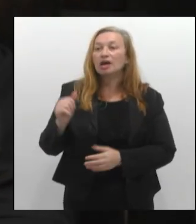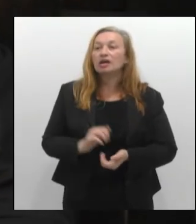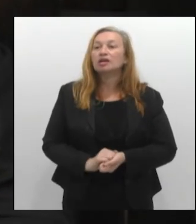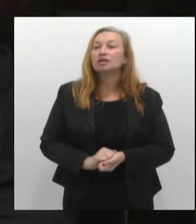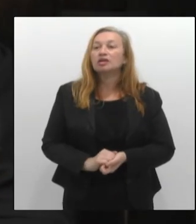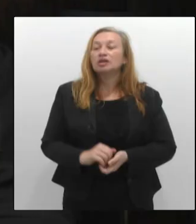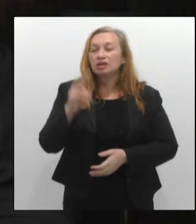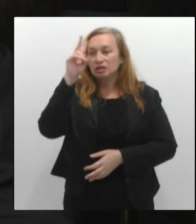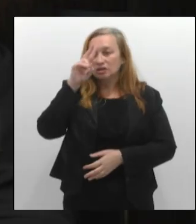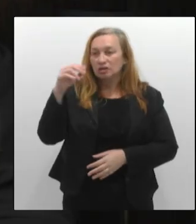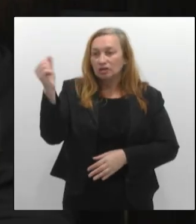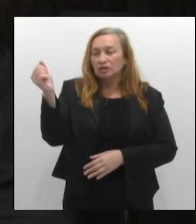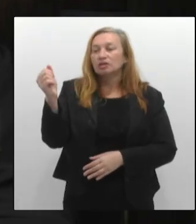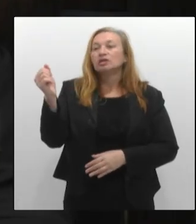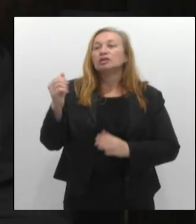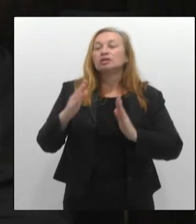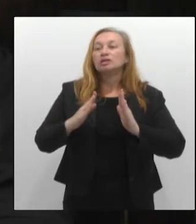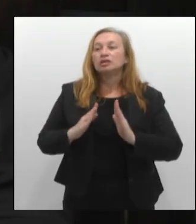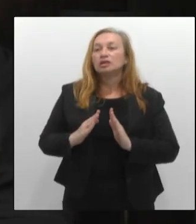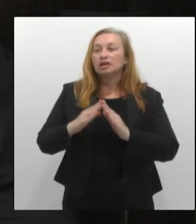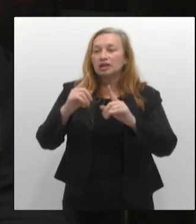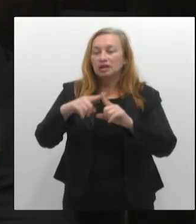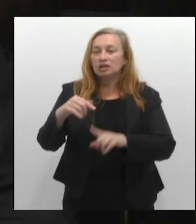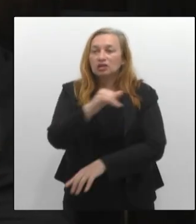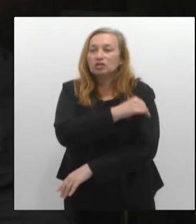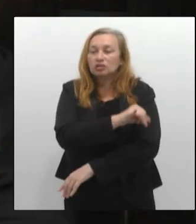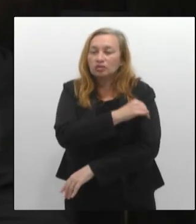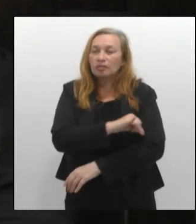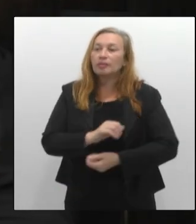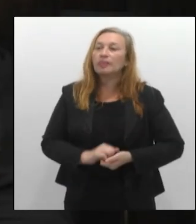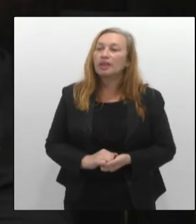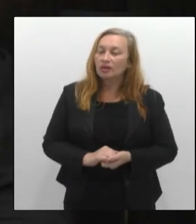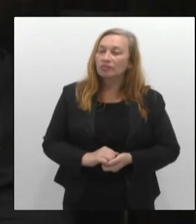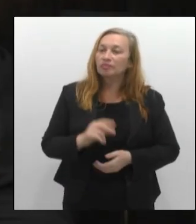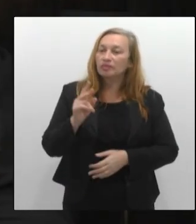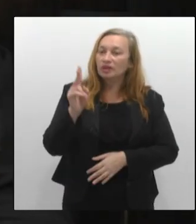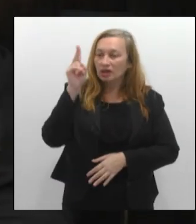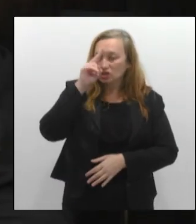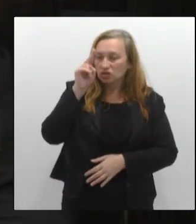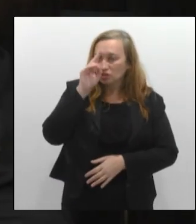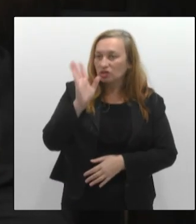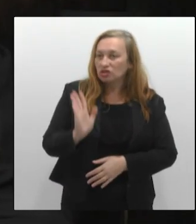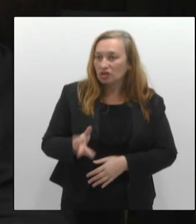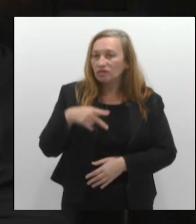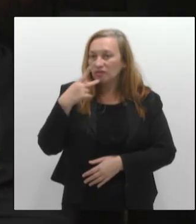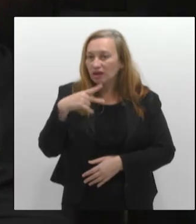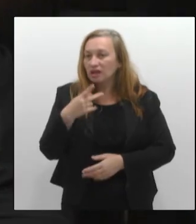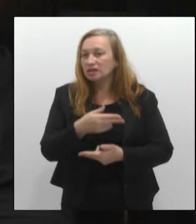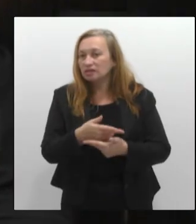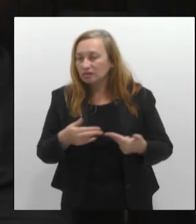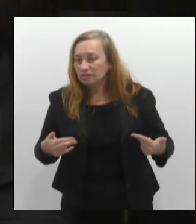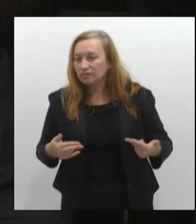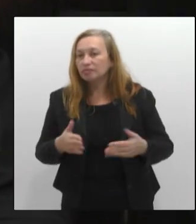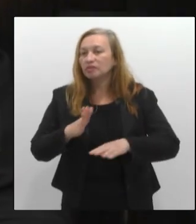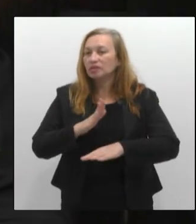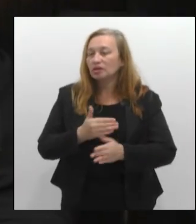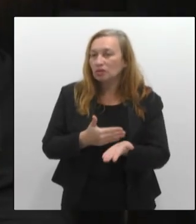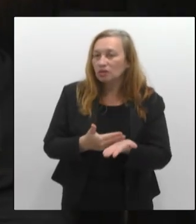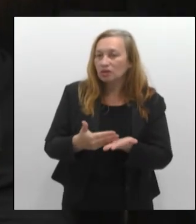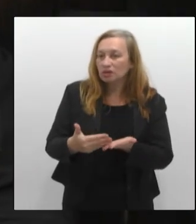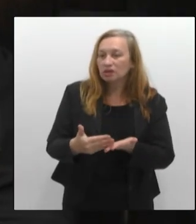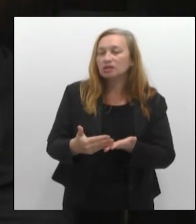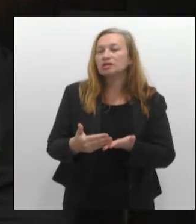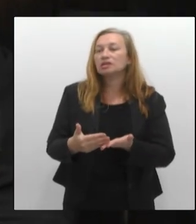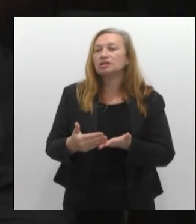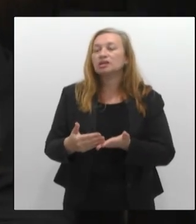Rio está profundamente ligada à história da própria cidade, como já foi dito muitas vezes. Desde o início, a presença da